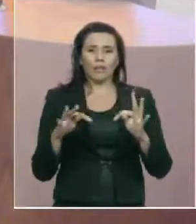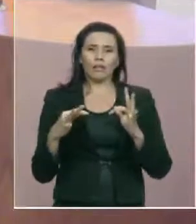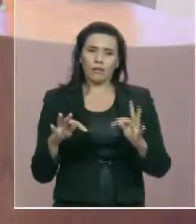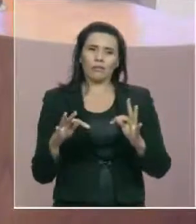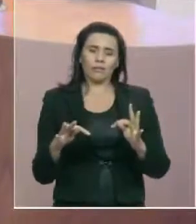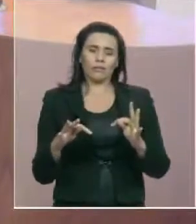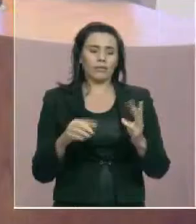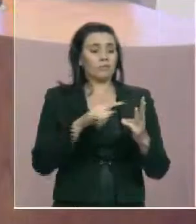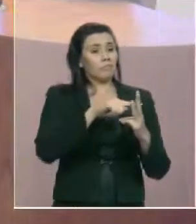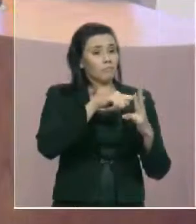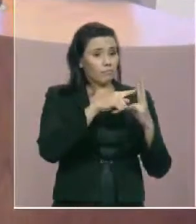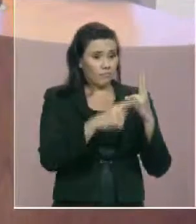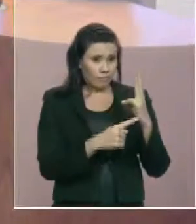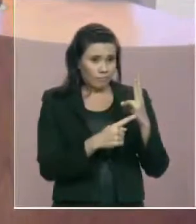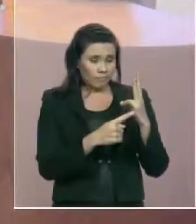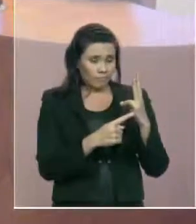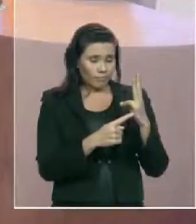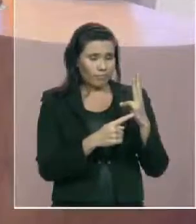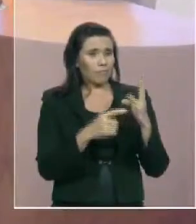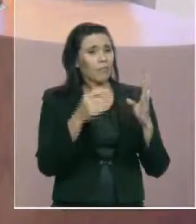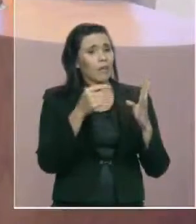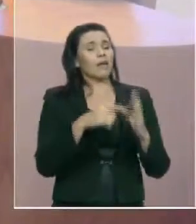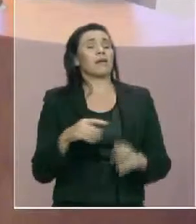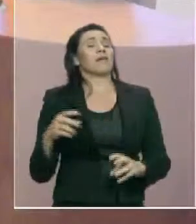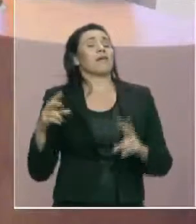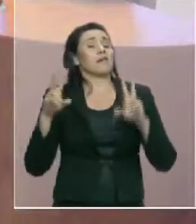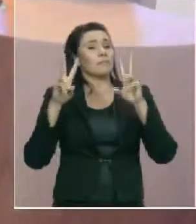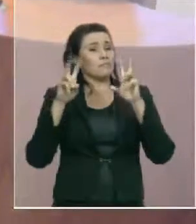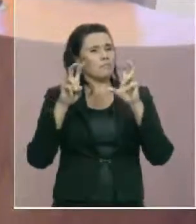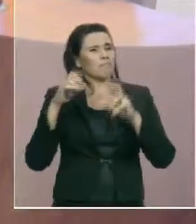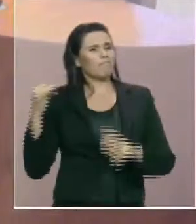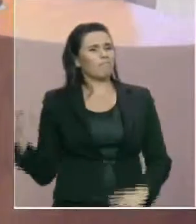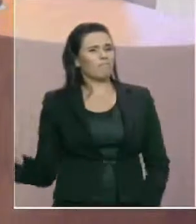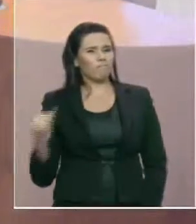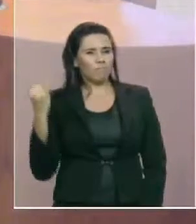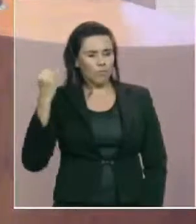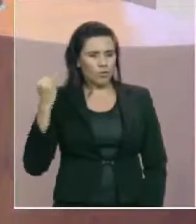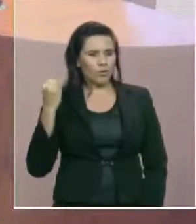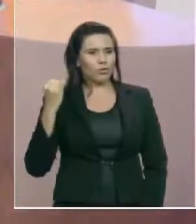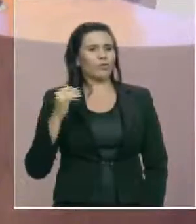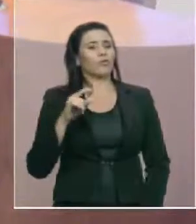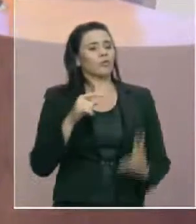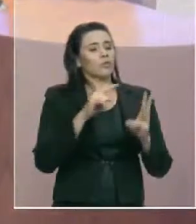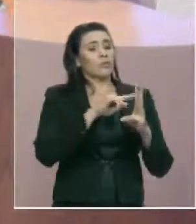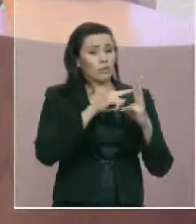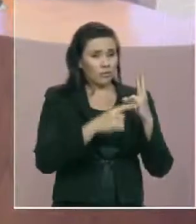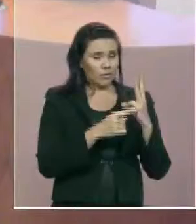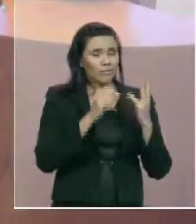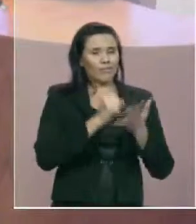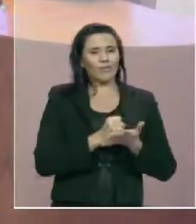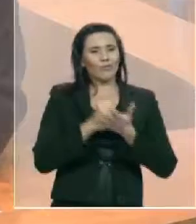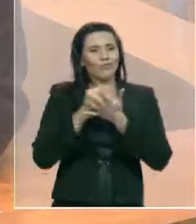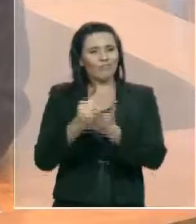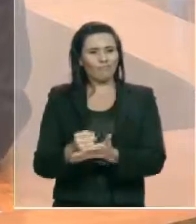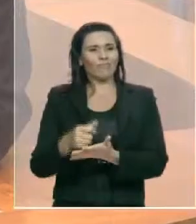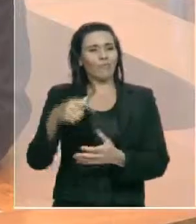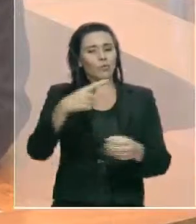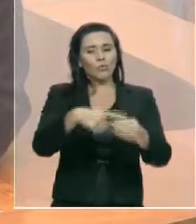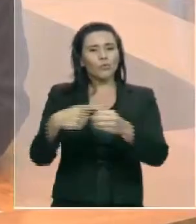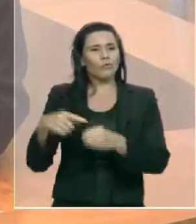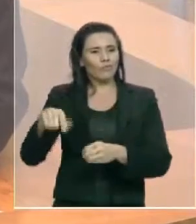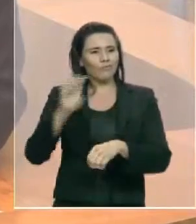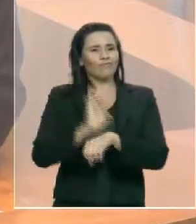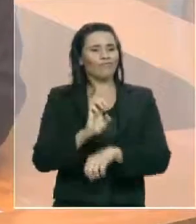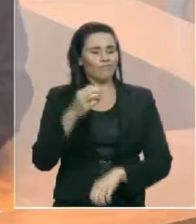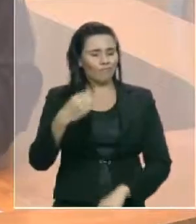Esses três elementos, essas três prioridades, vão fazer com que esses municípios, o estado do Maranhão, através da sua